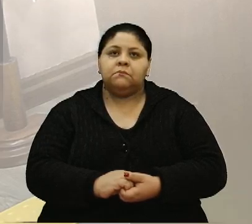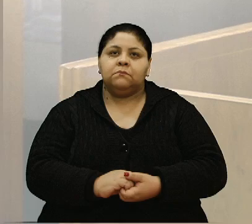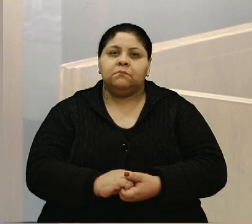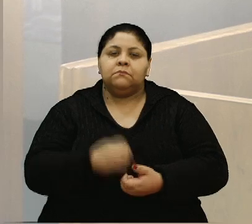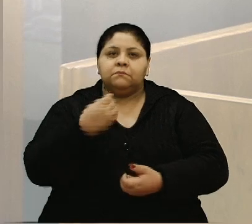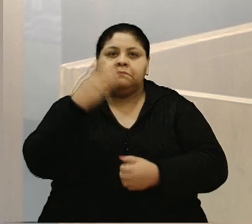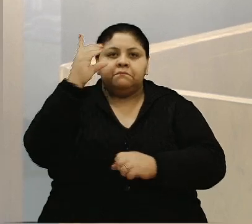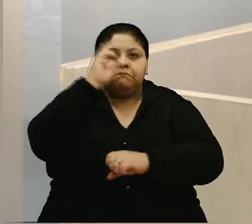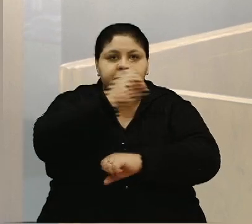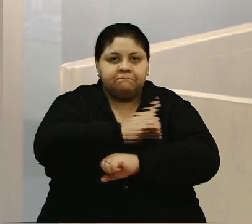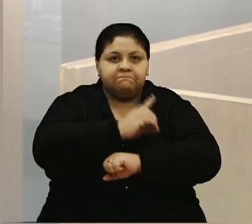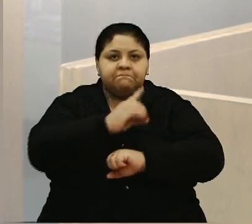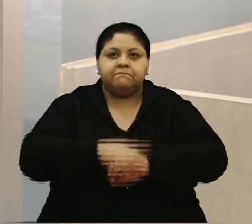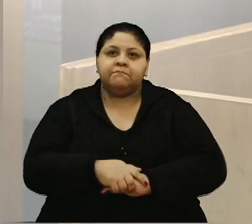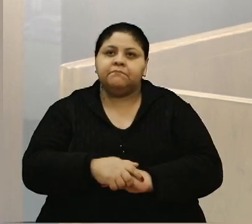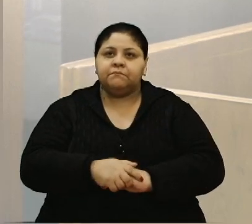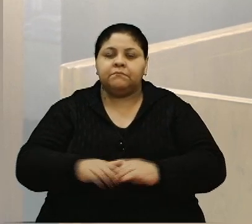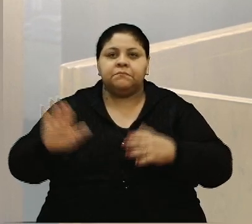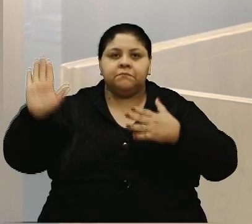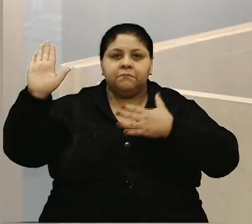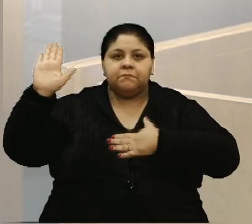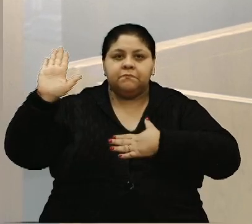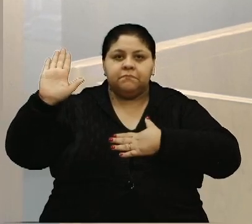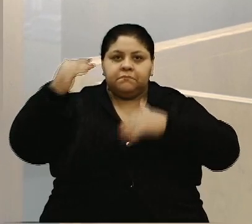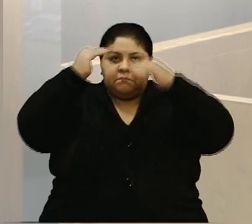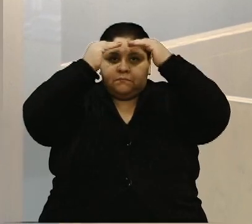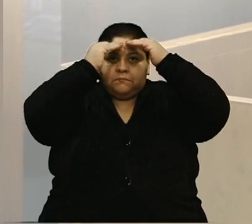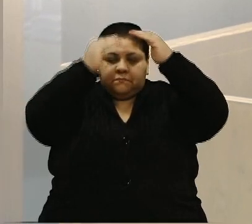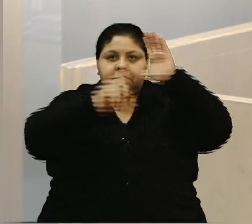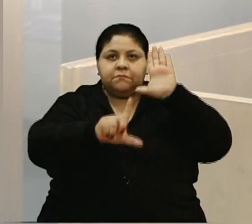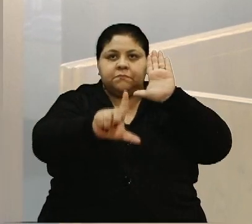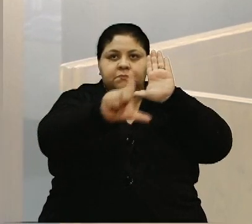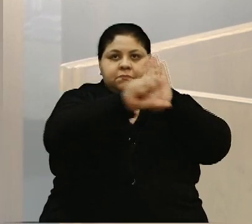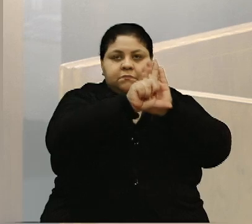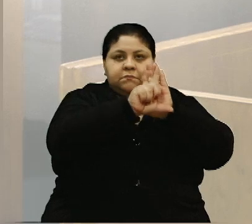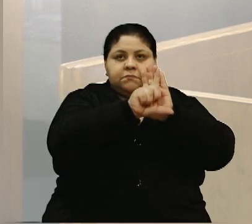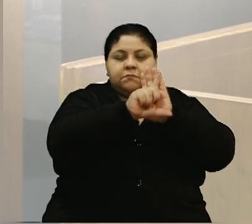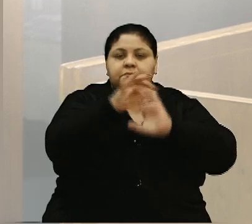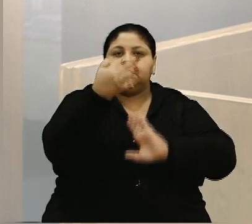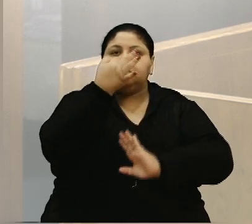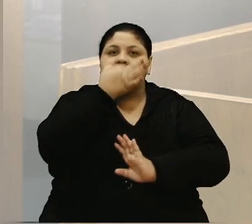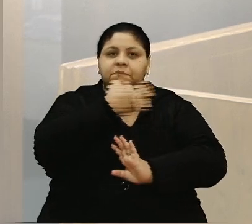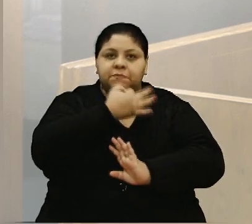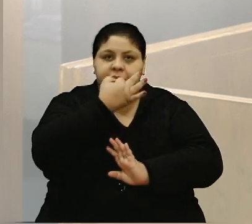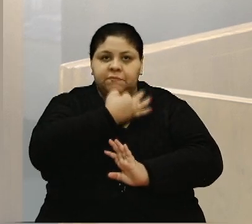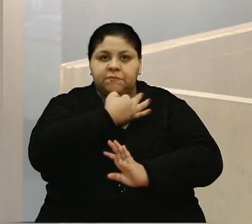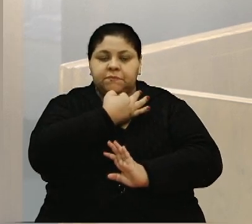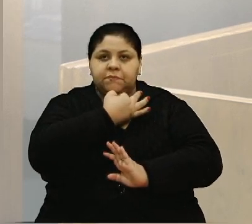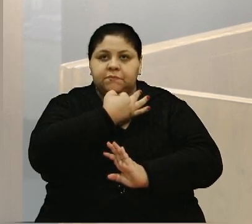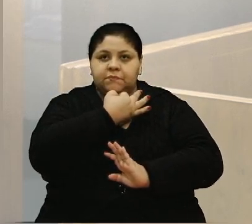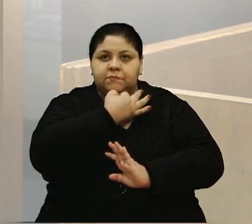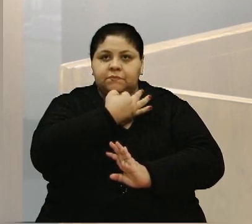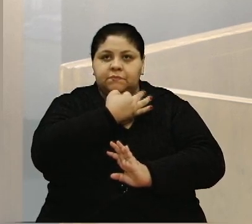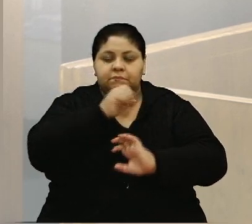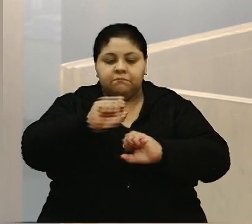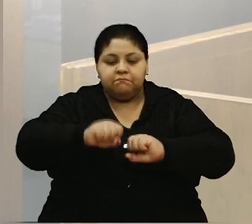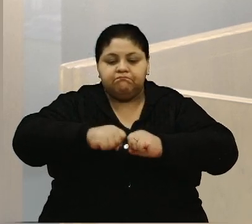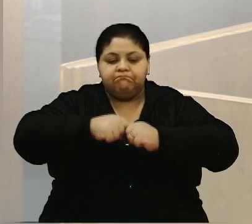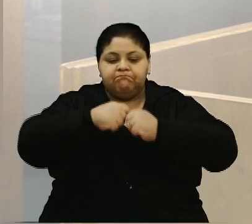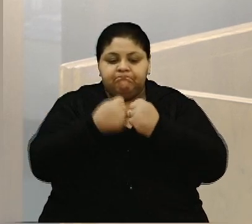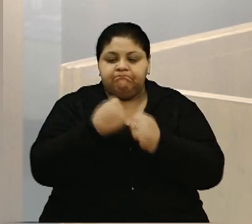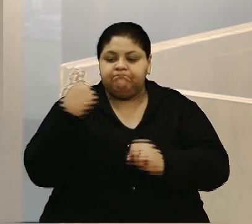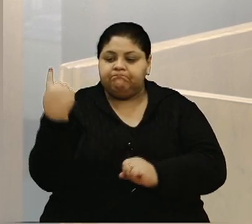Bom dia. Prometo cumprir a lei orgânica do município de Caxias do Sul, defender a